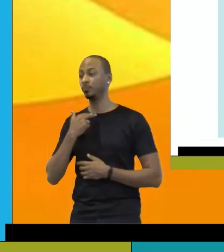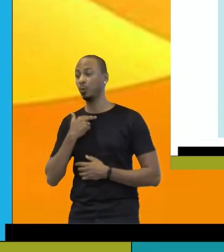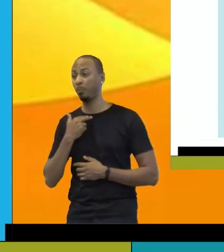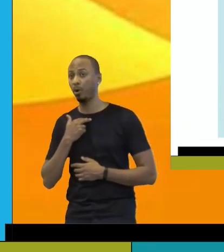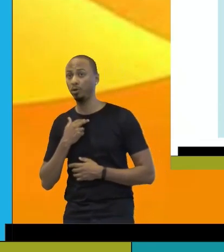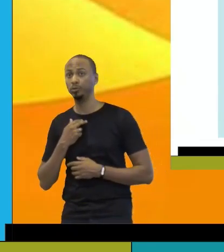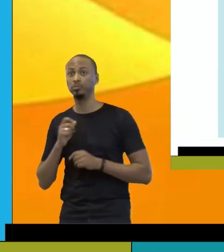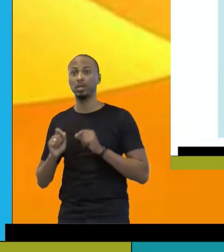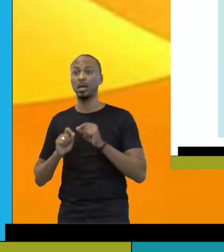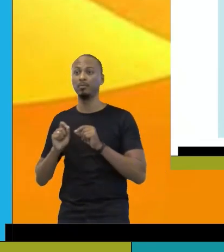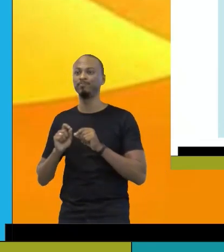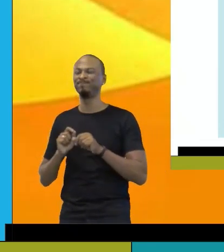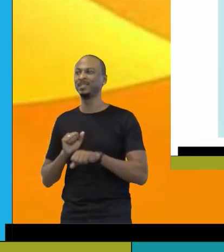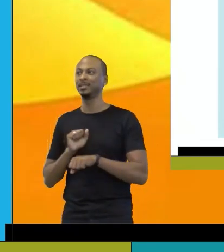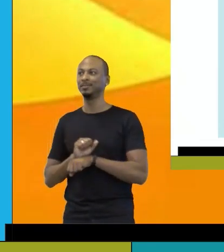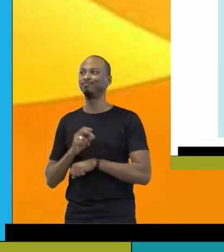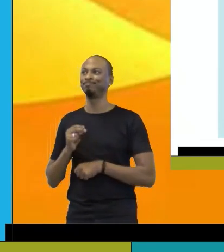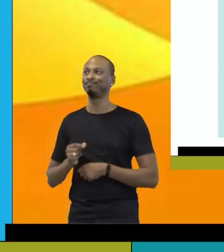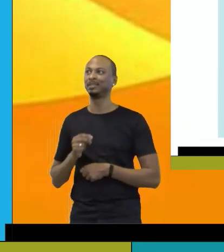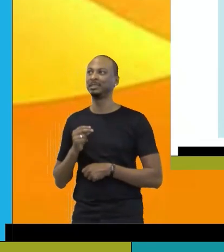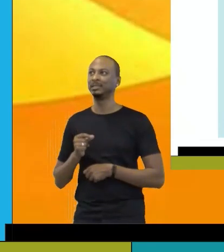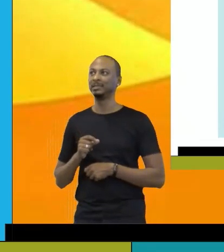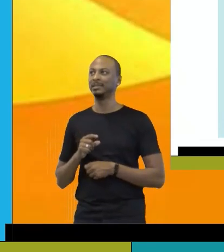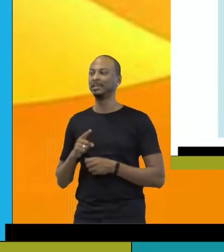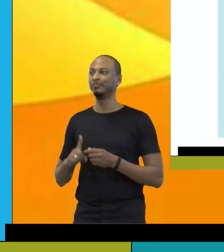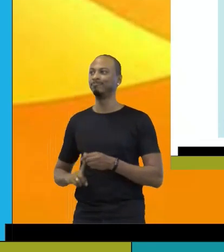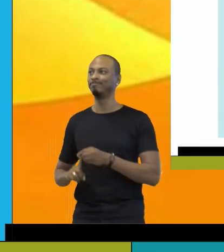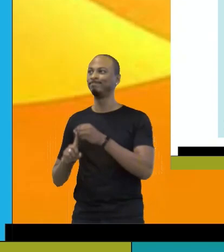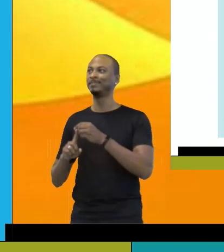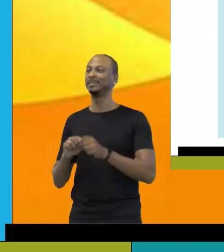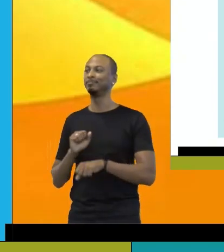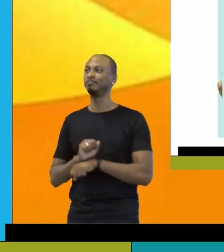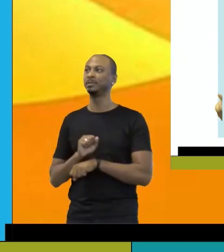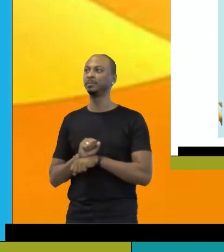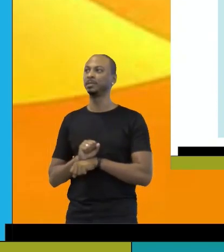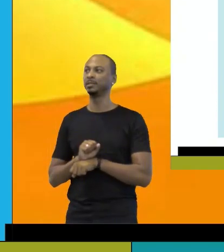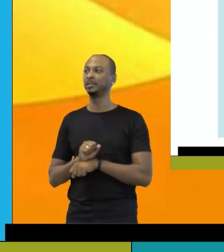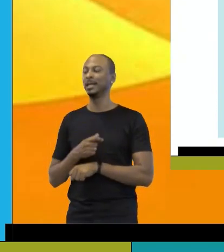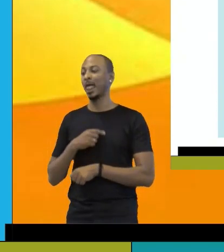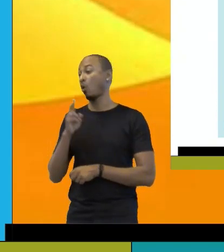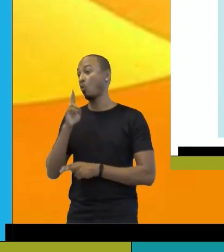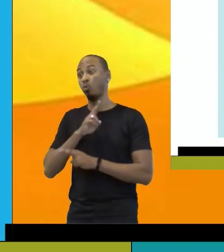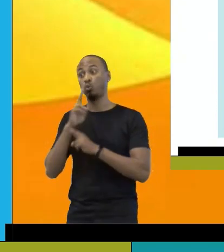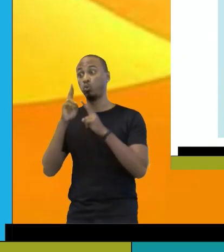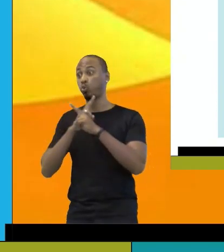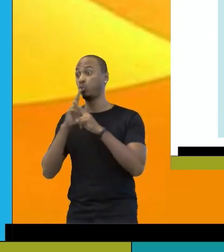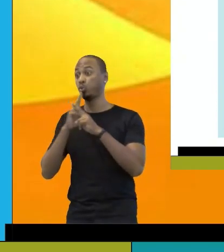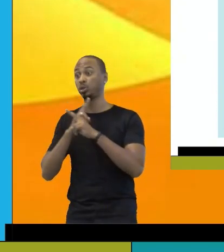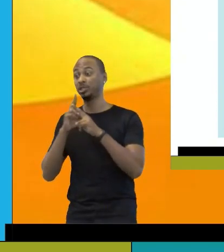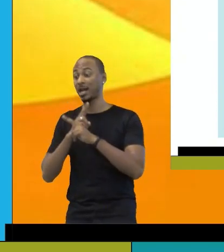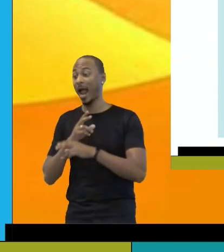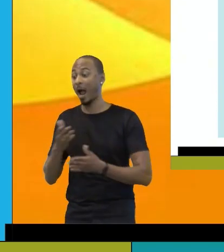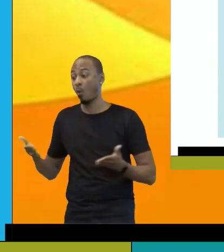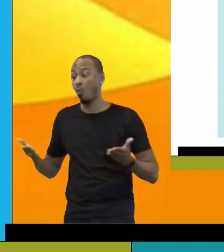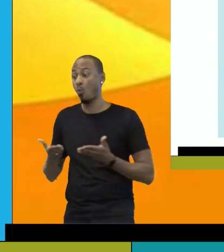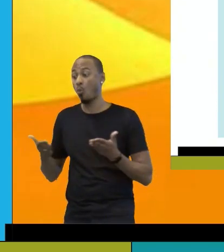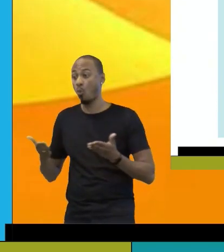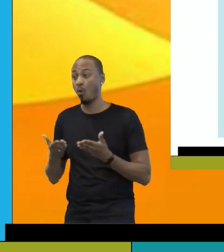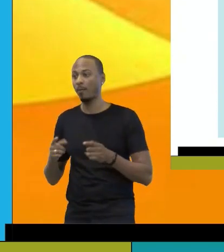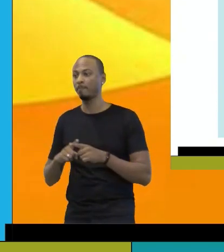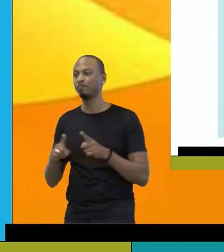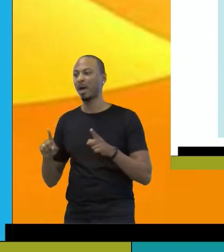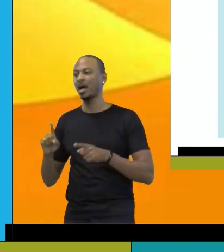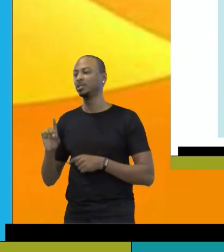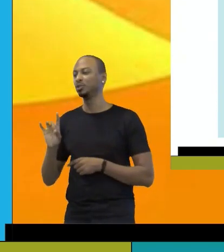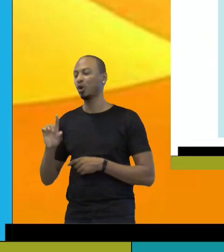mais esperar pela unificação. A unificação ela tinha que ser urgente e imediata, mas isso só vai